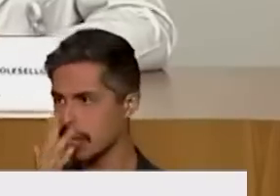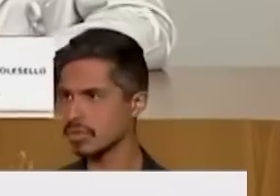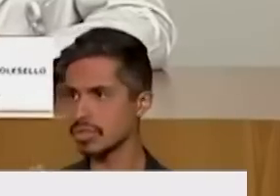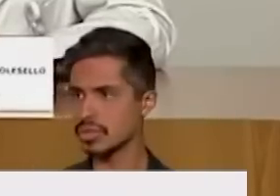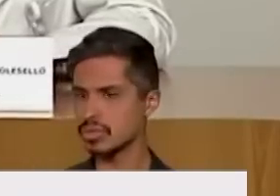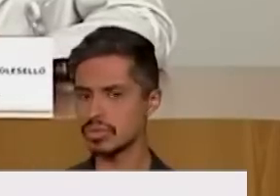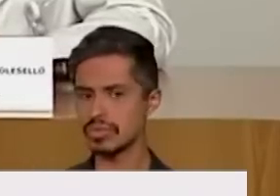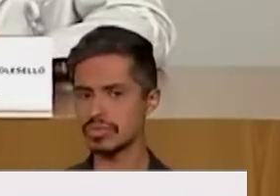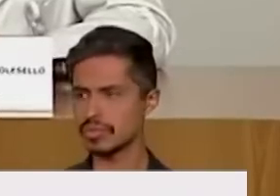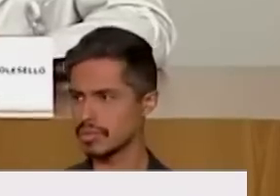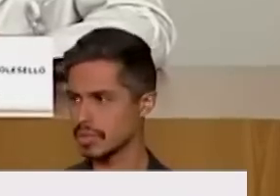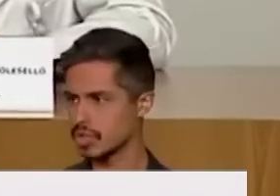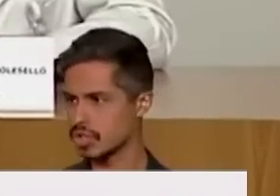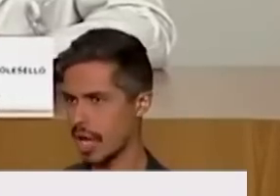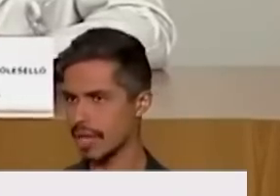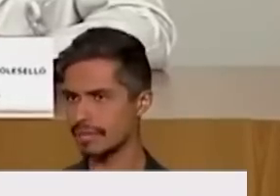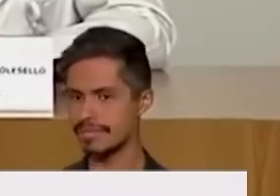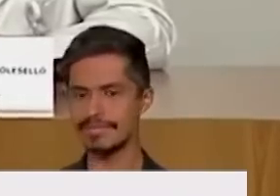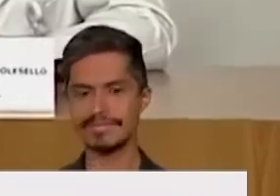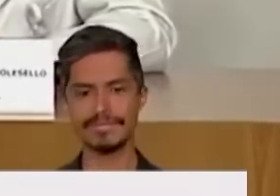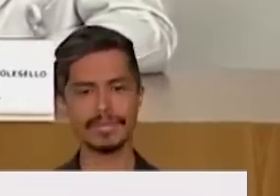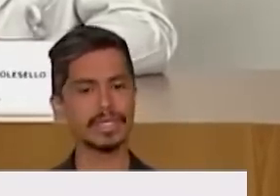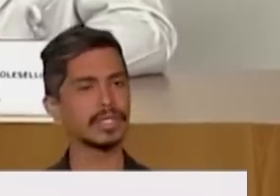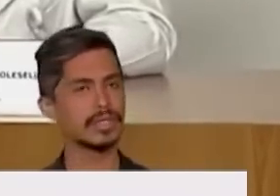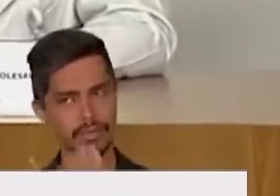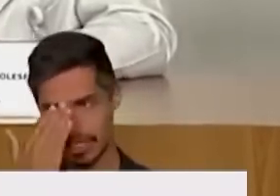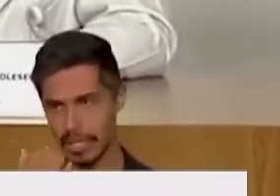a trabalhar o dia inteiro. Obrigado, viu? Boa tarde a todos. Obrigado.